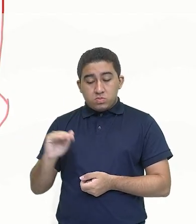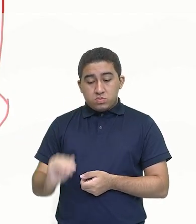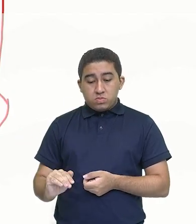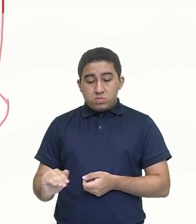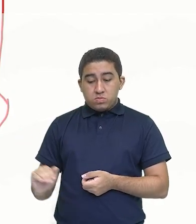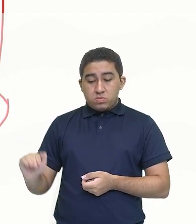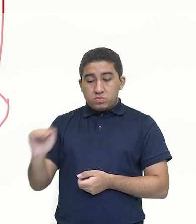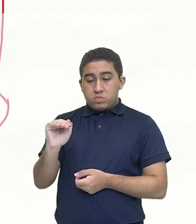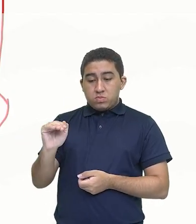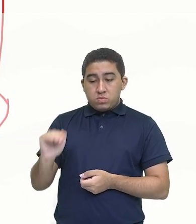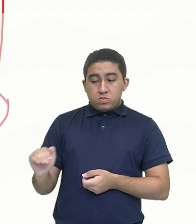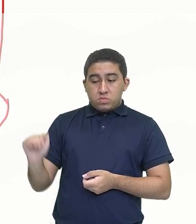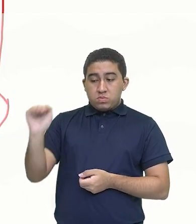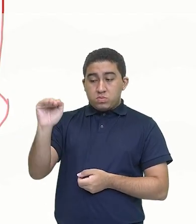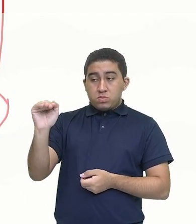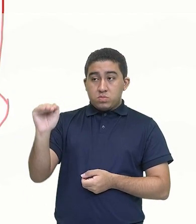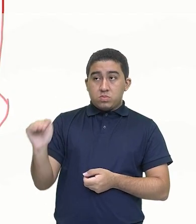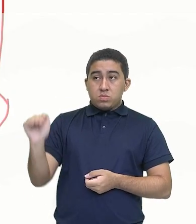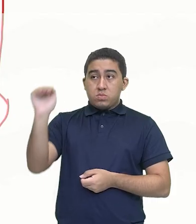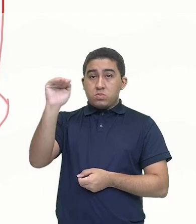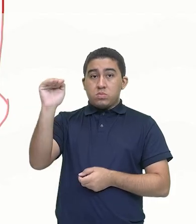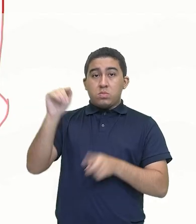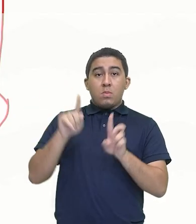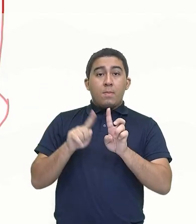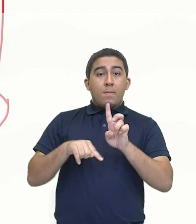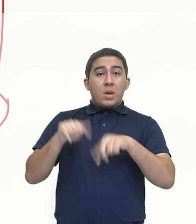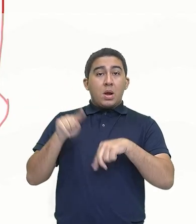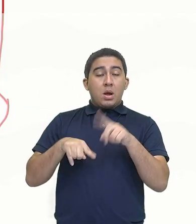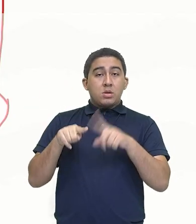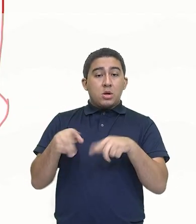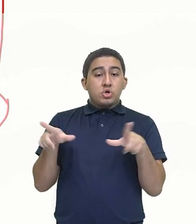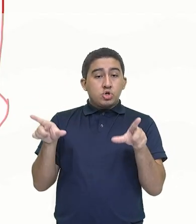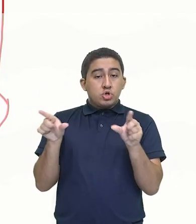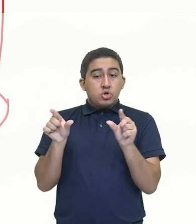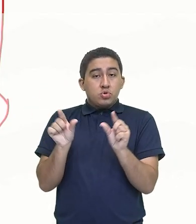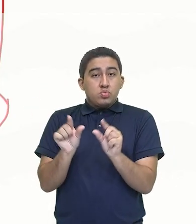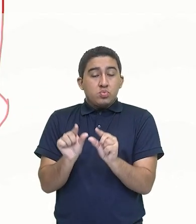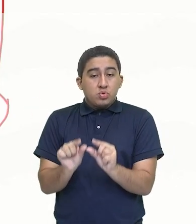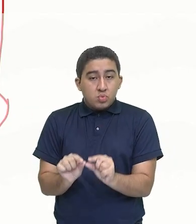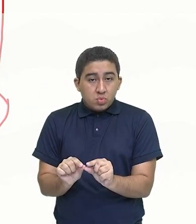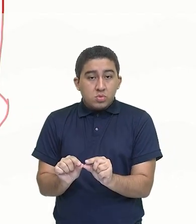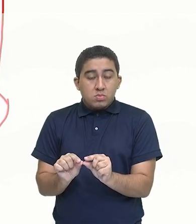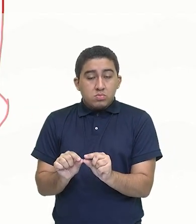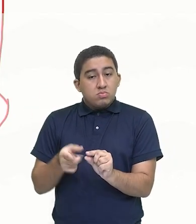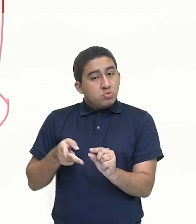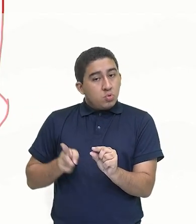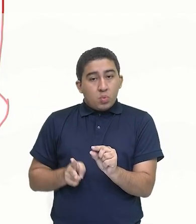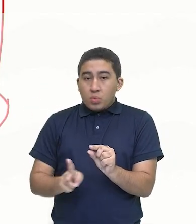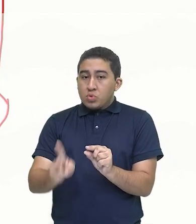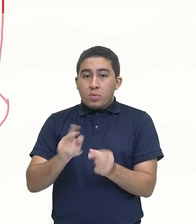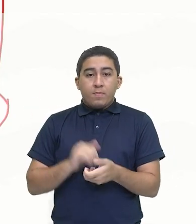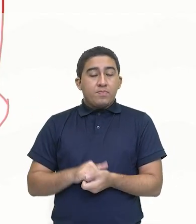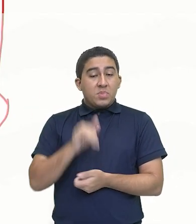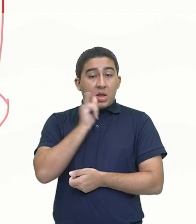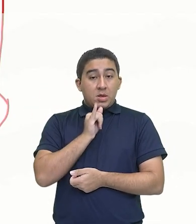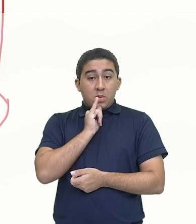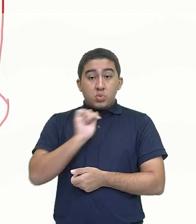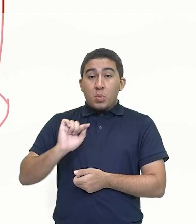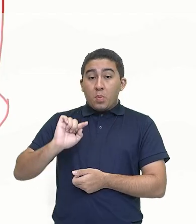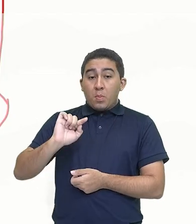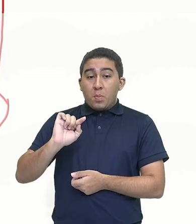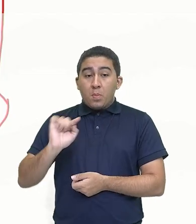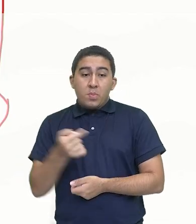diminuindo, né? E assim sucessivamente, por exemplo, 1000, né, espécies